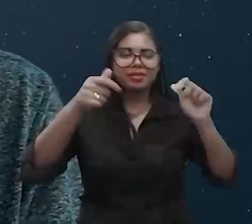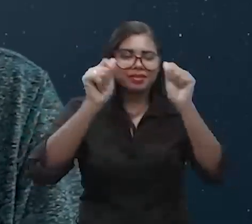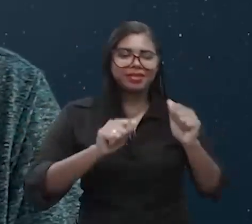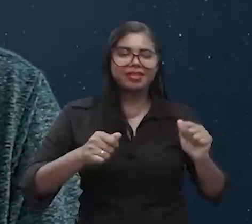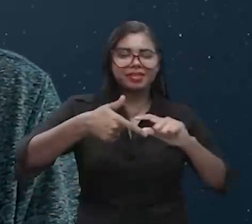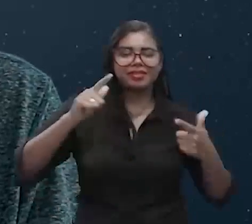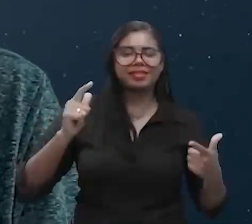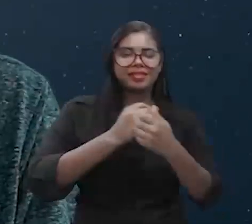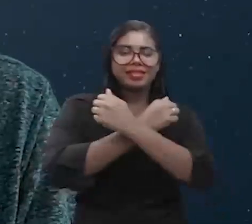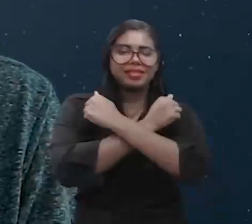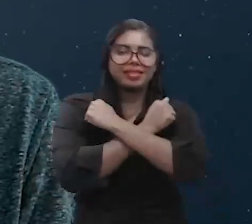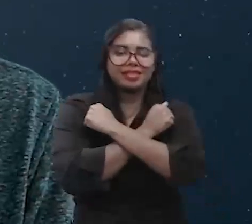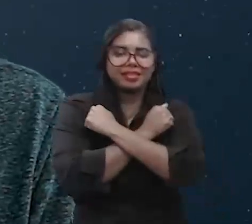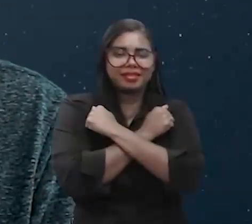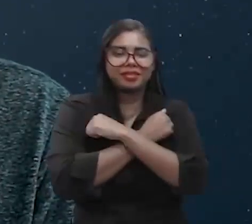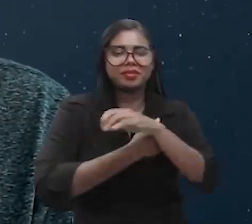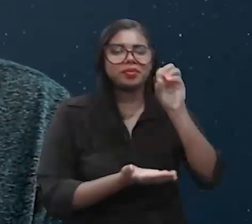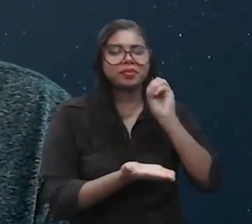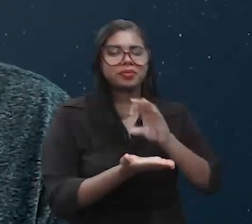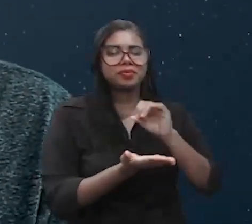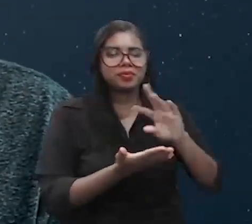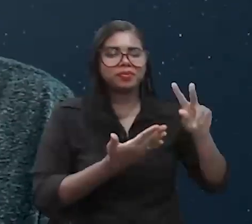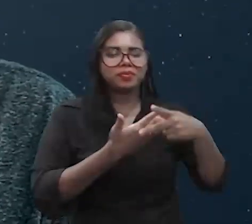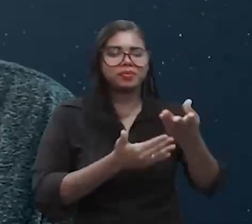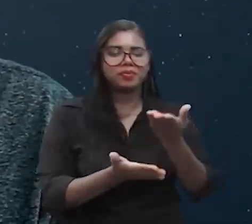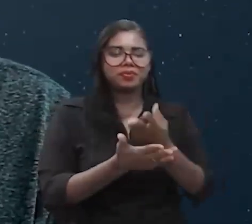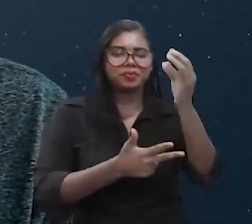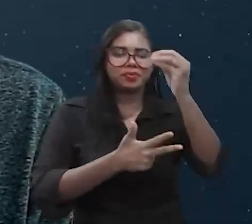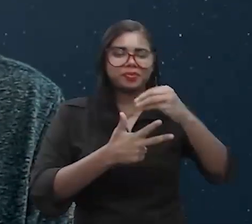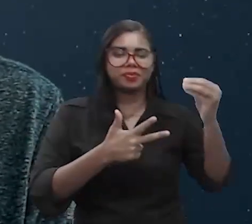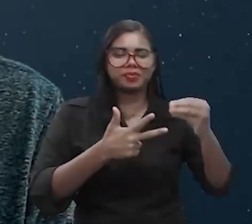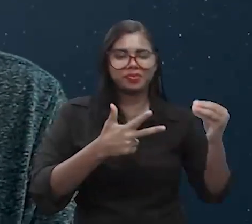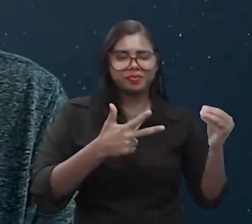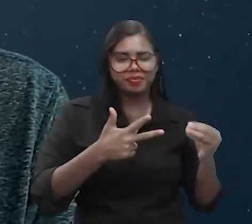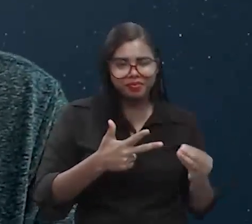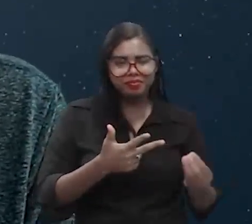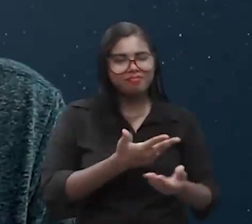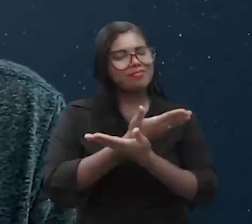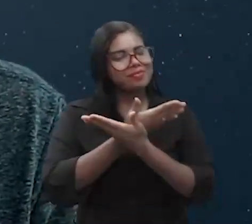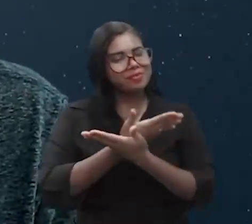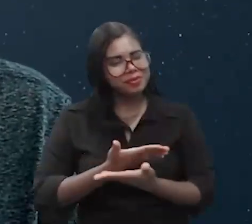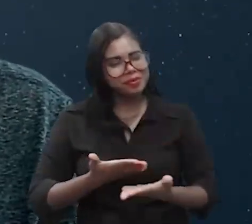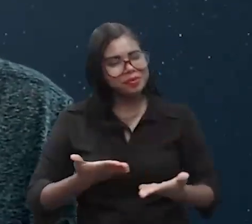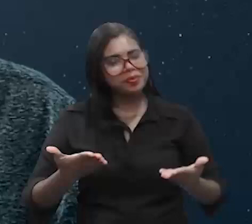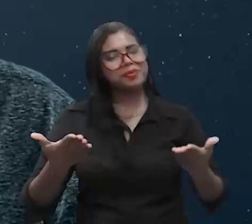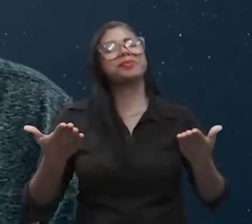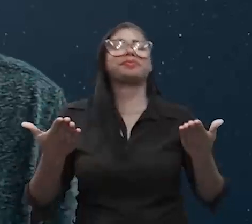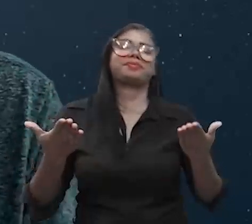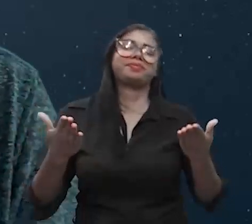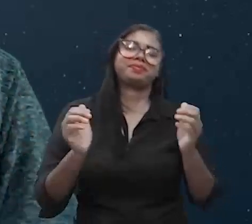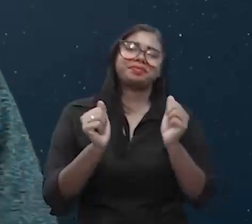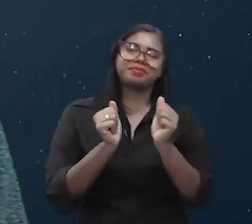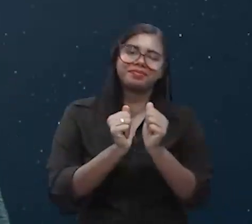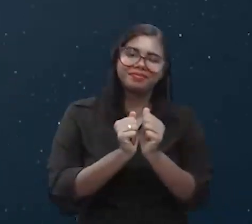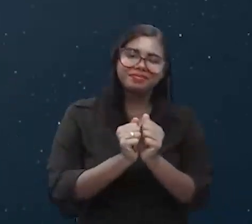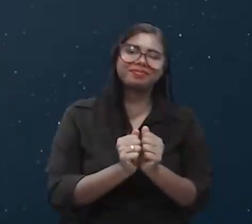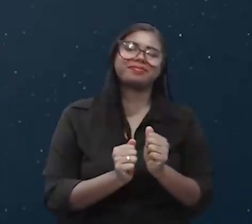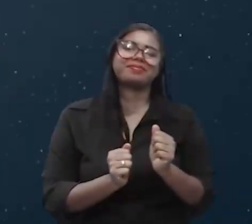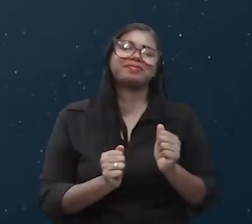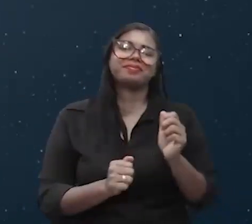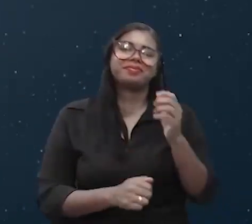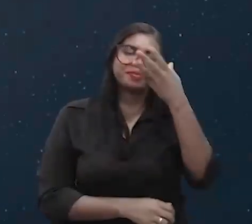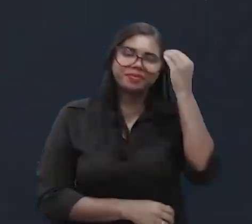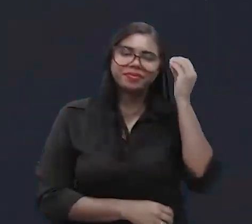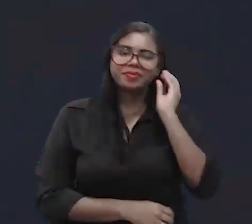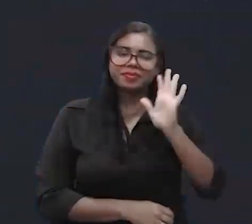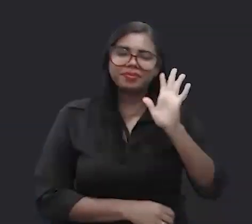Grande abraço, EducaPE, prepara e Intensivo Enem, todo mundo junto com o seu 900+. Não se esqueçam.